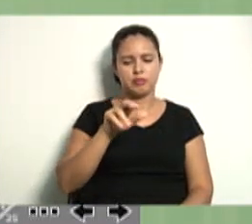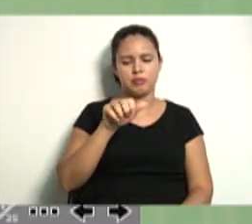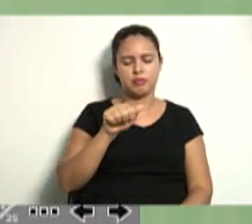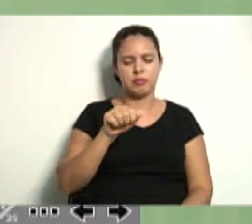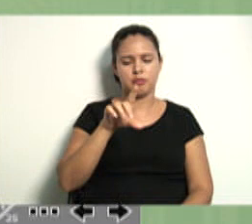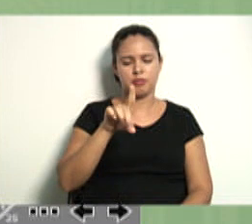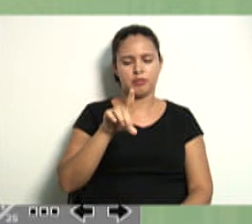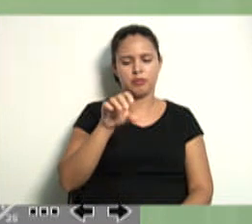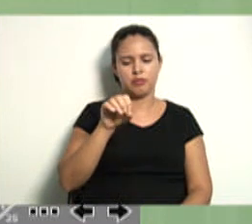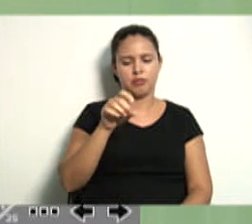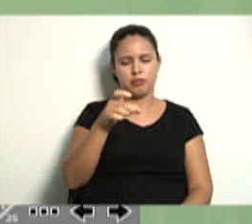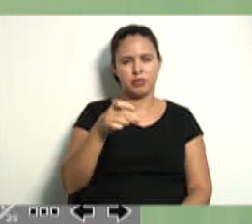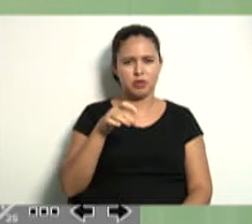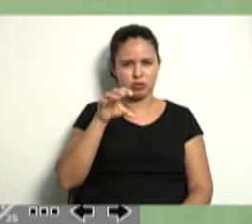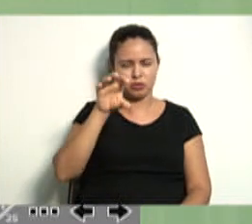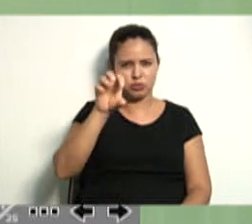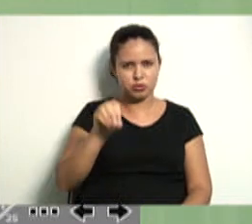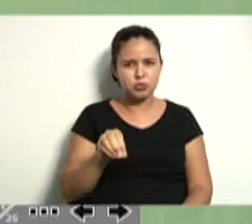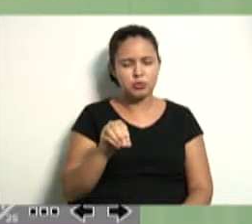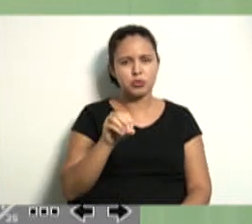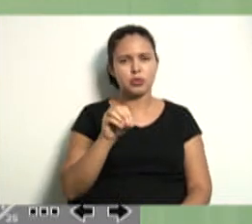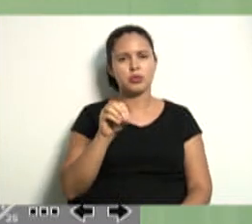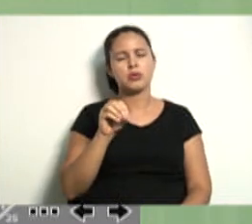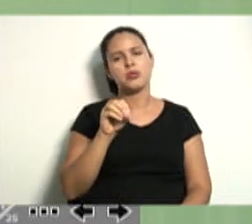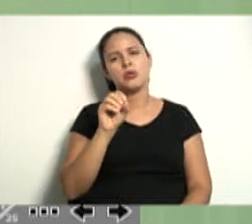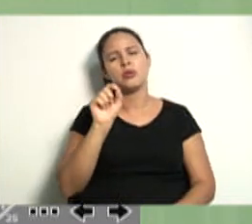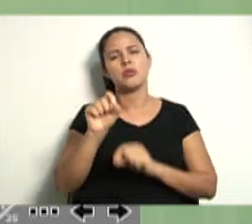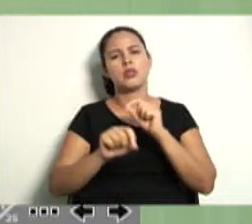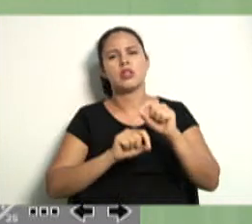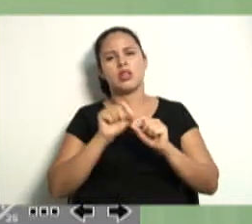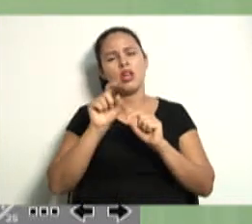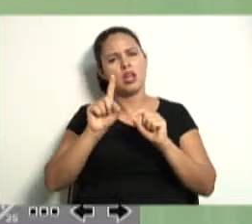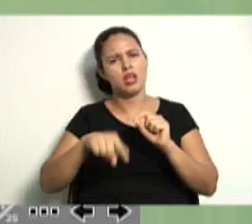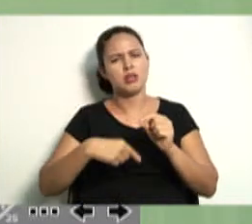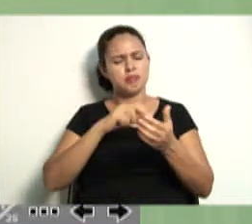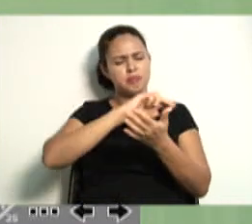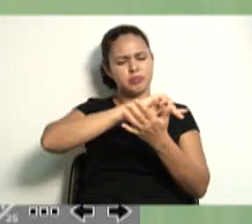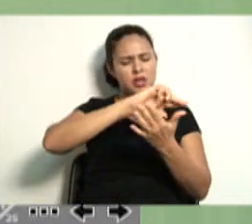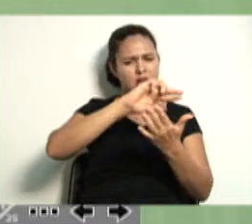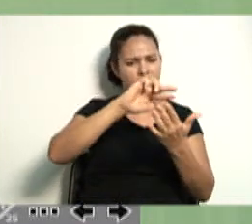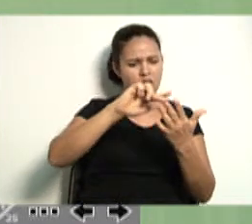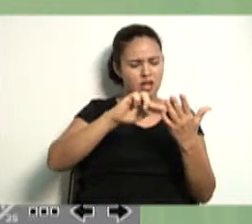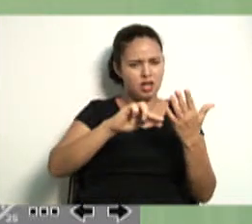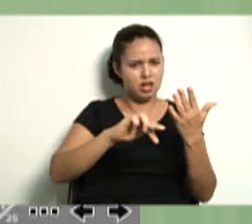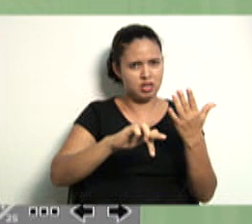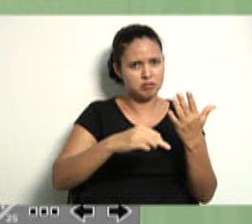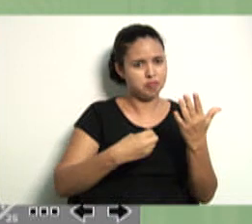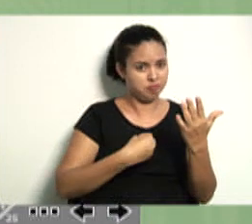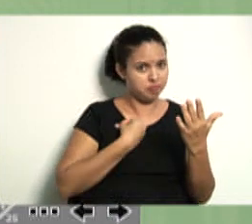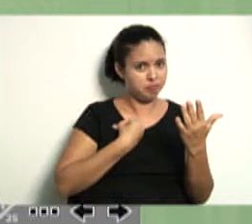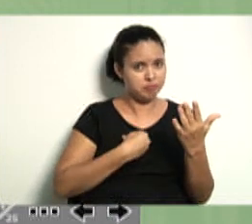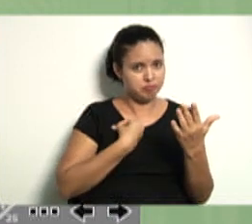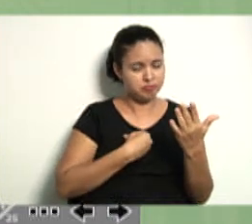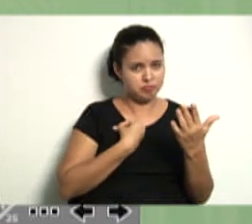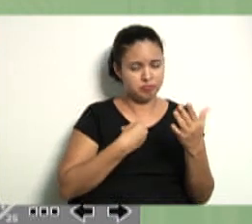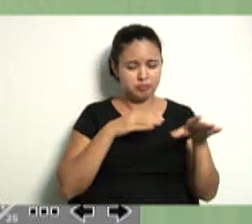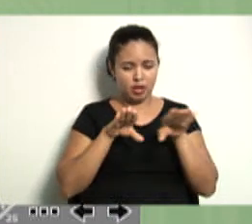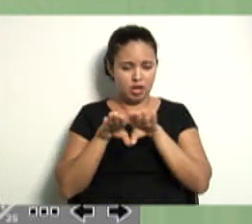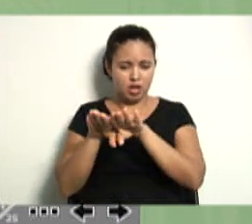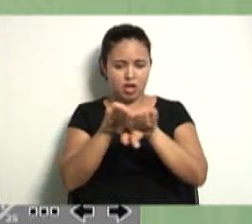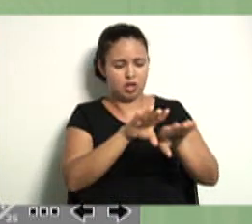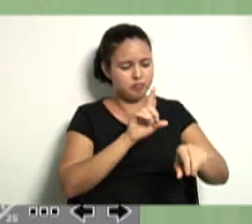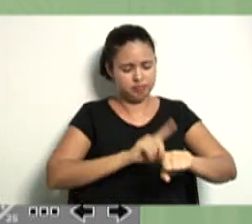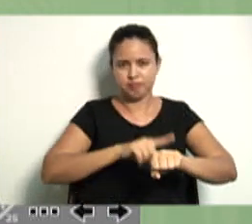de várias maneiras. Paradoxo são várias coisas existindo ao mesmo tempo. Então, existem várias maneiras de